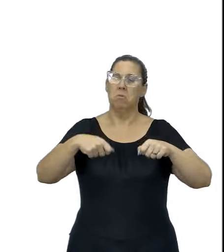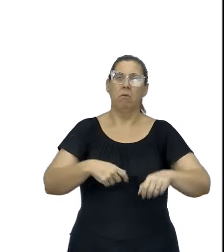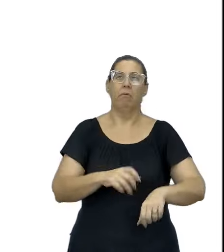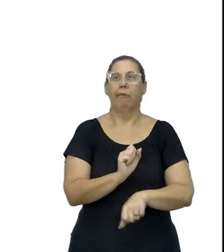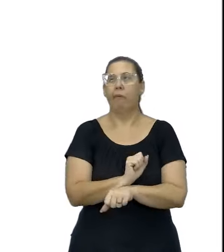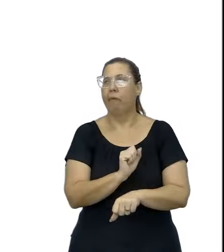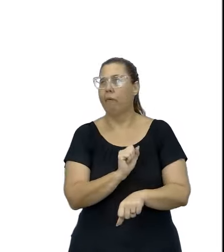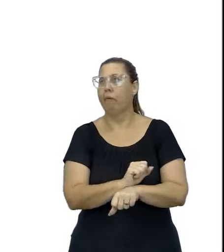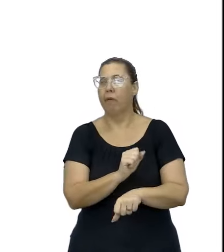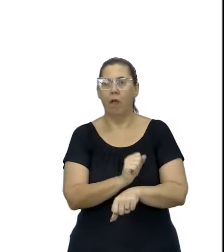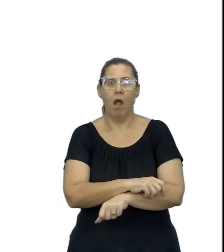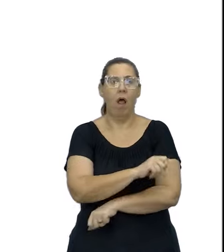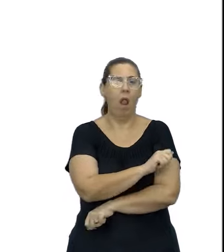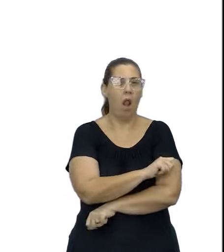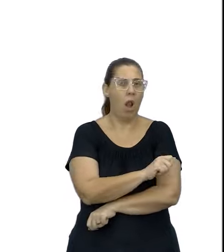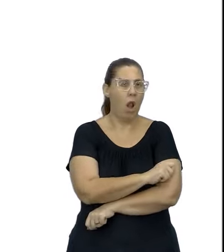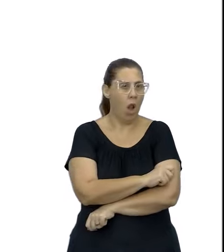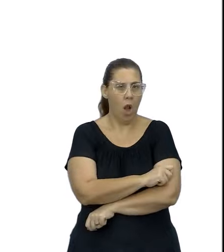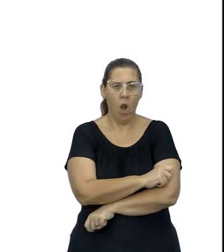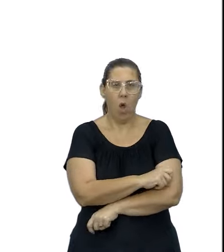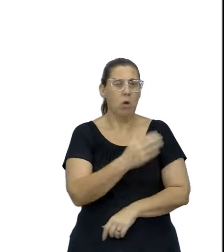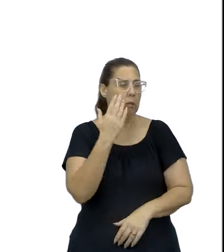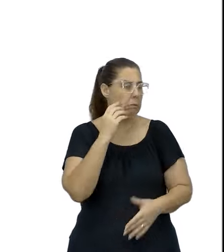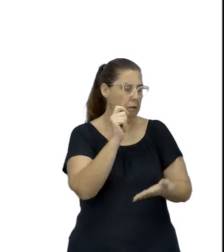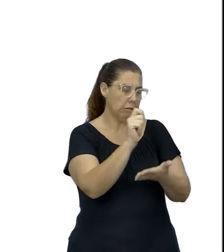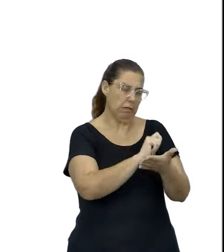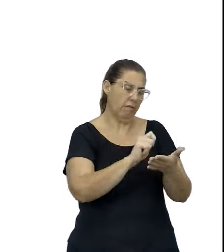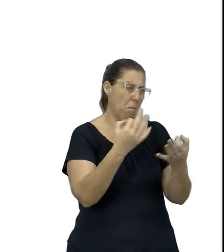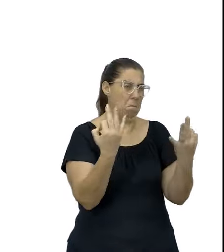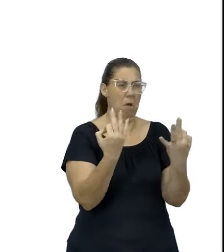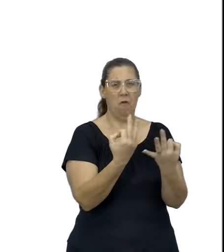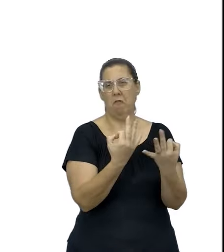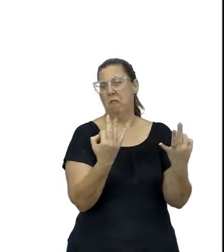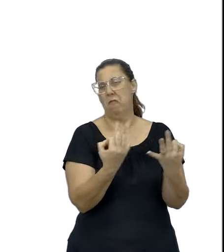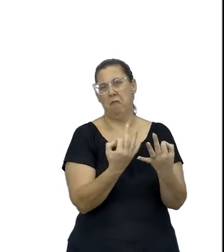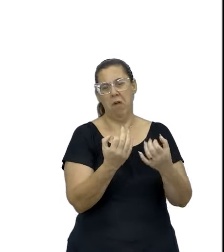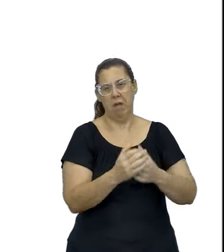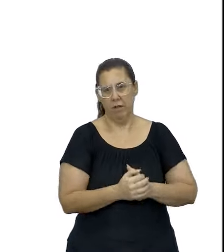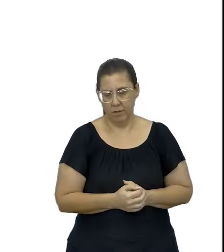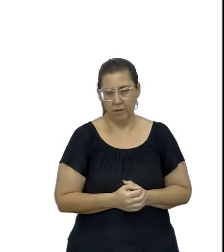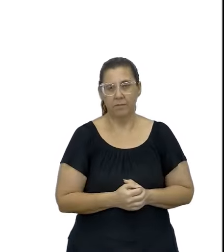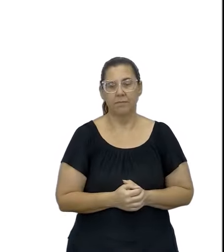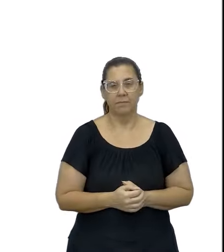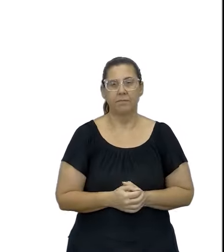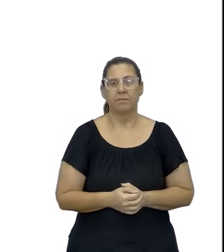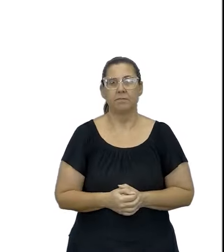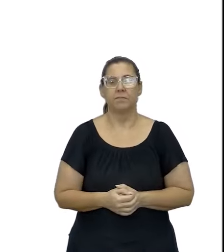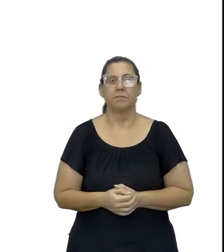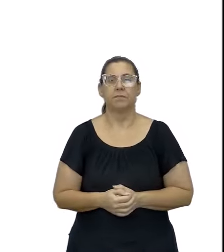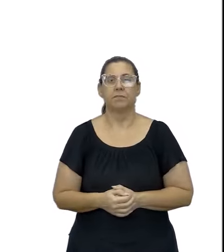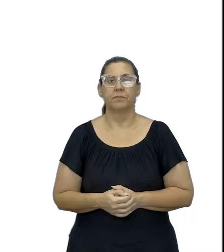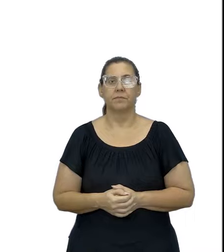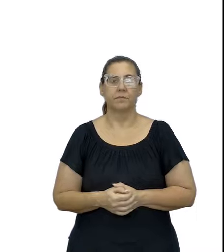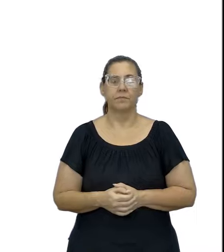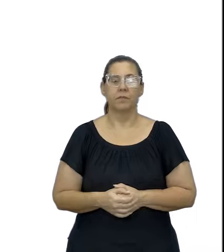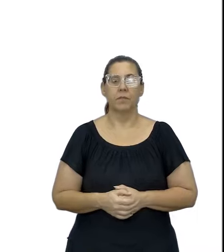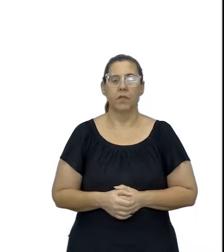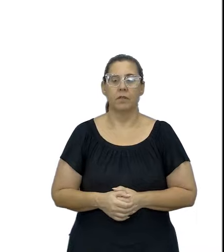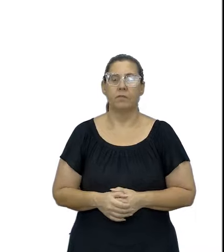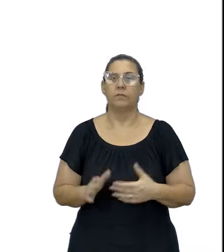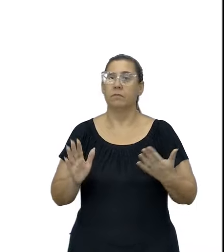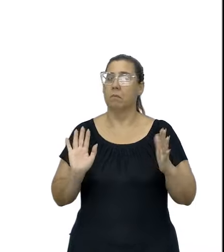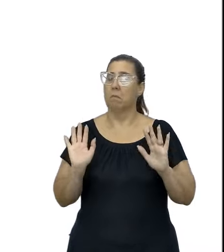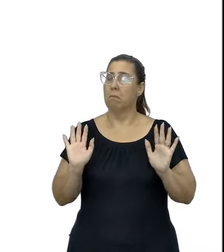esperemos os estudantes saberem escrever convencionalmente para que sejam inseridos em práticas de produção textual, tá?